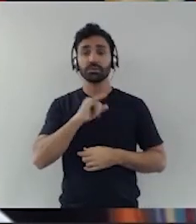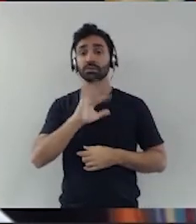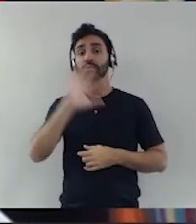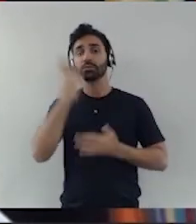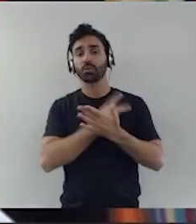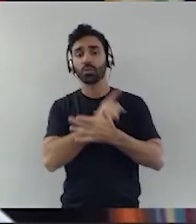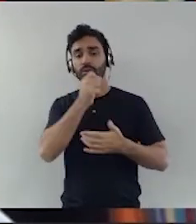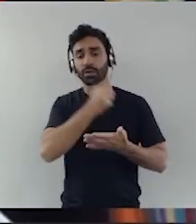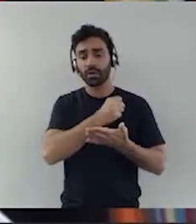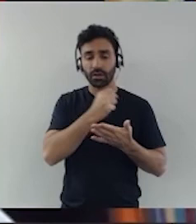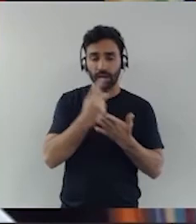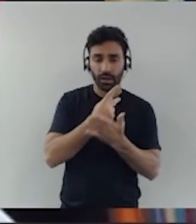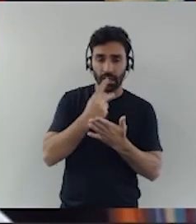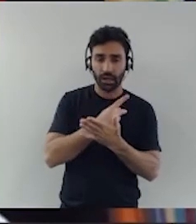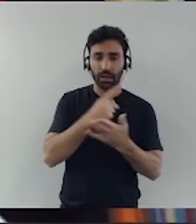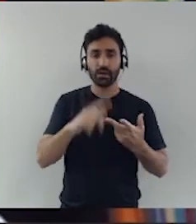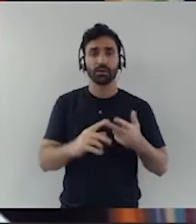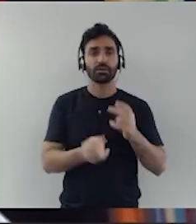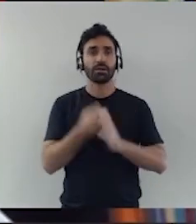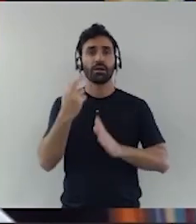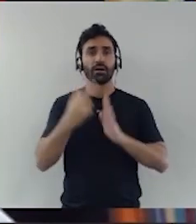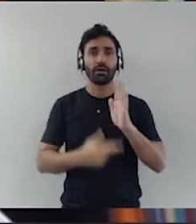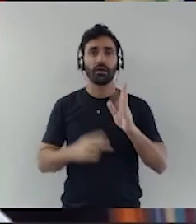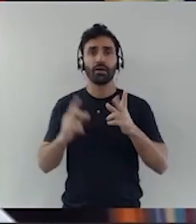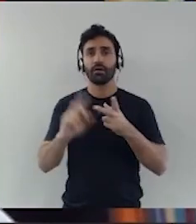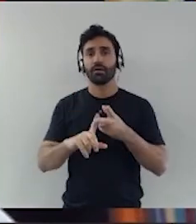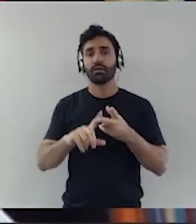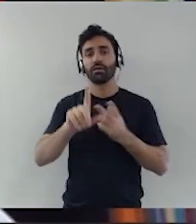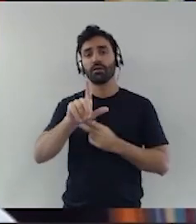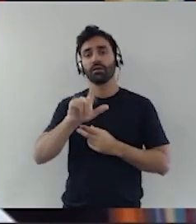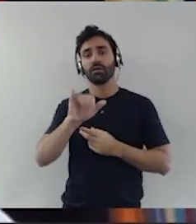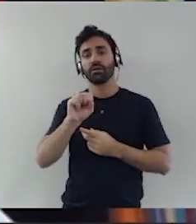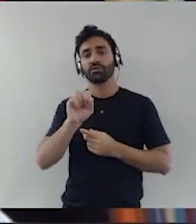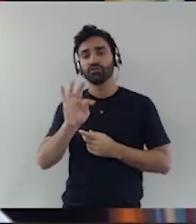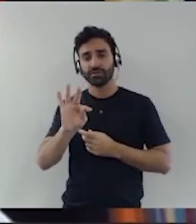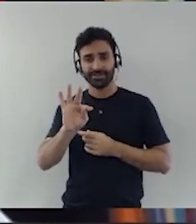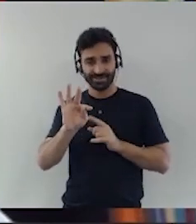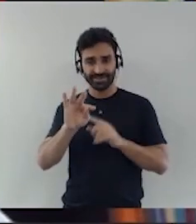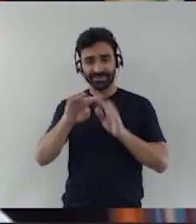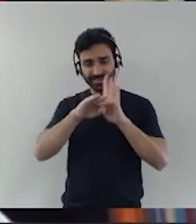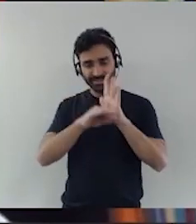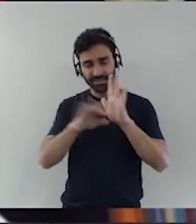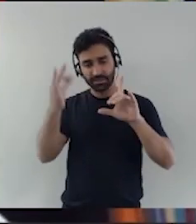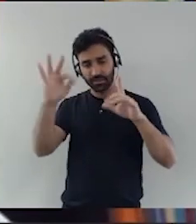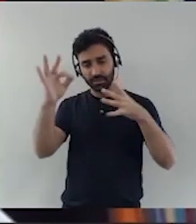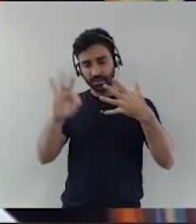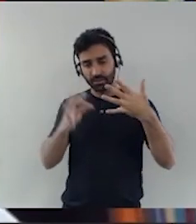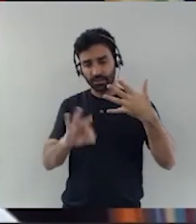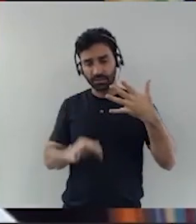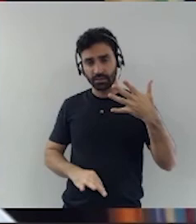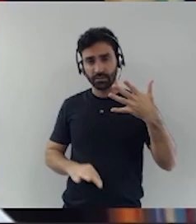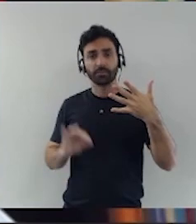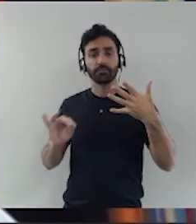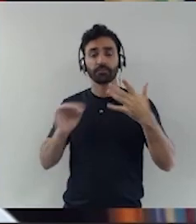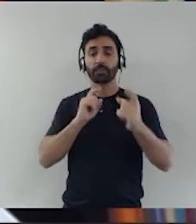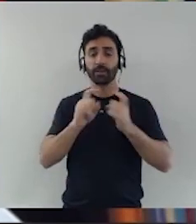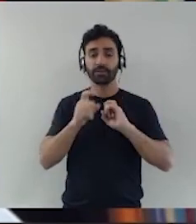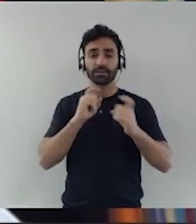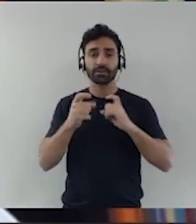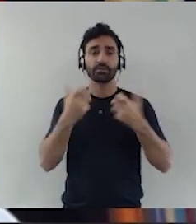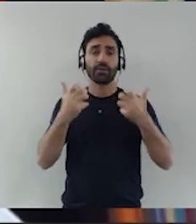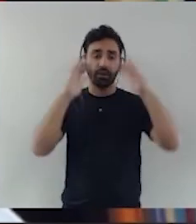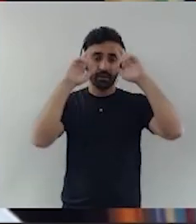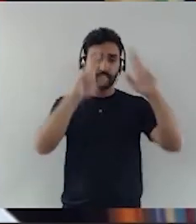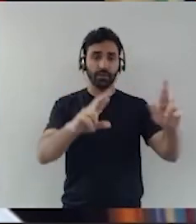lógica de regrar todas as fases, a lógica do checklist, a lógica de o administrador mais buscar cumprir regras